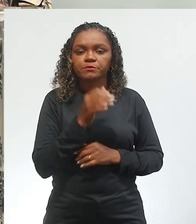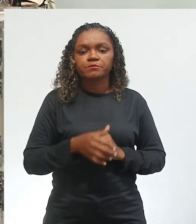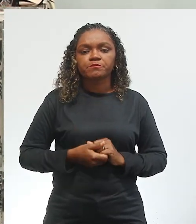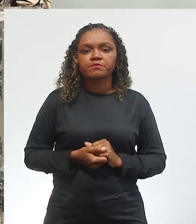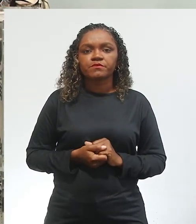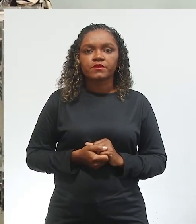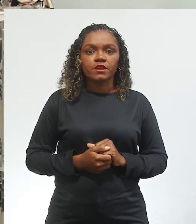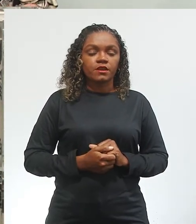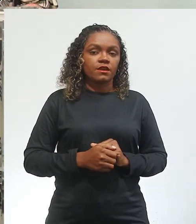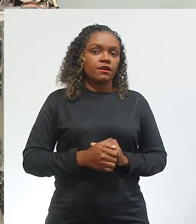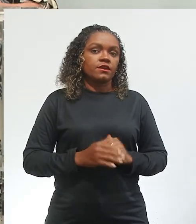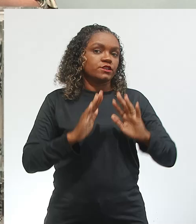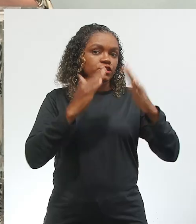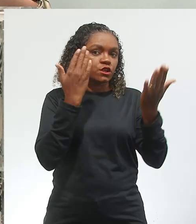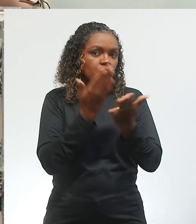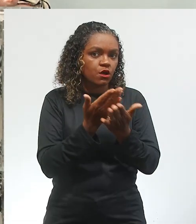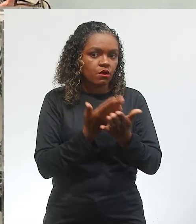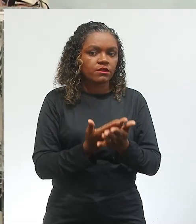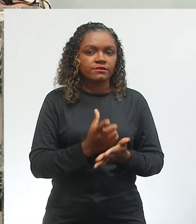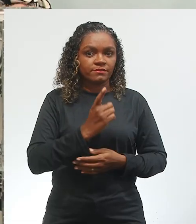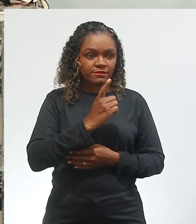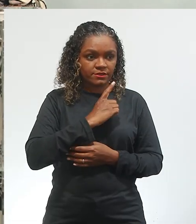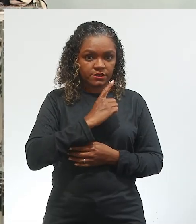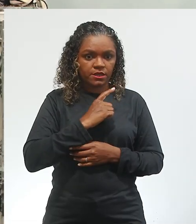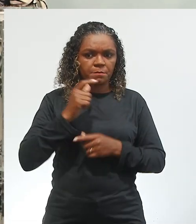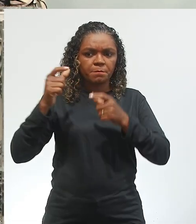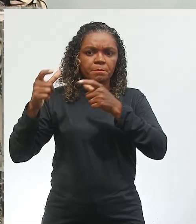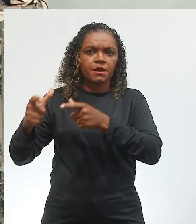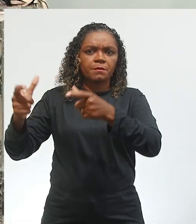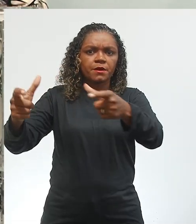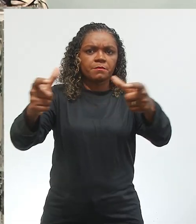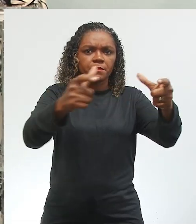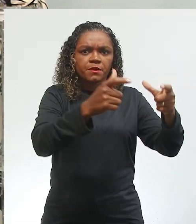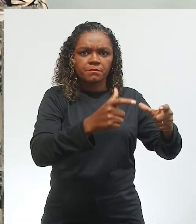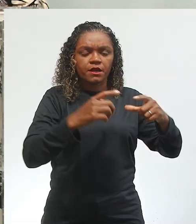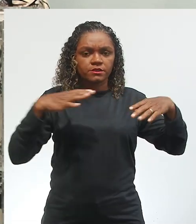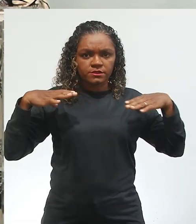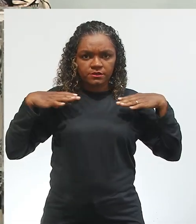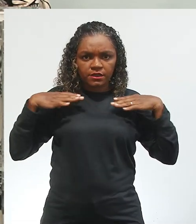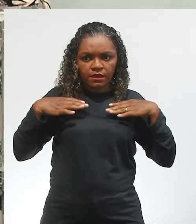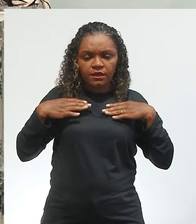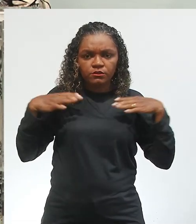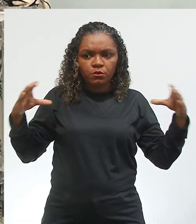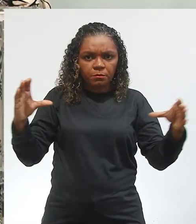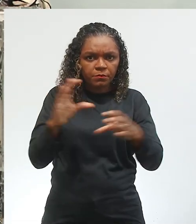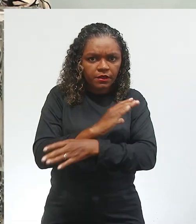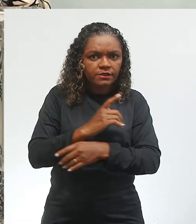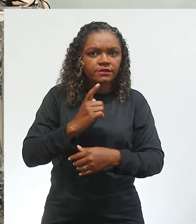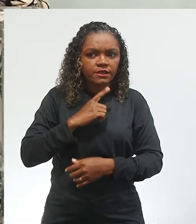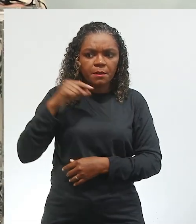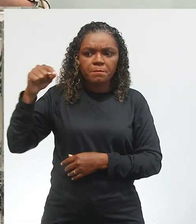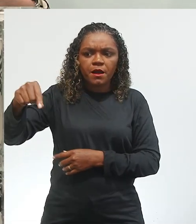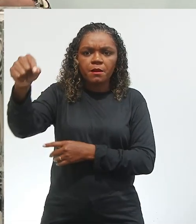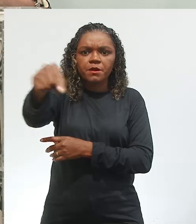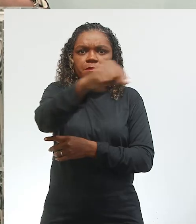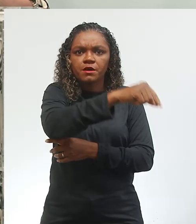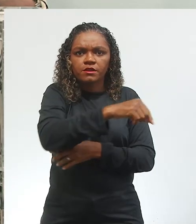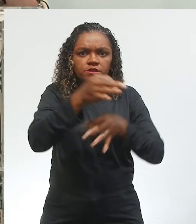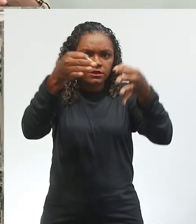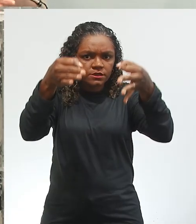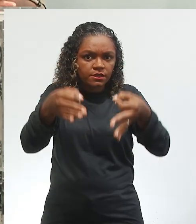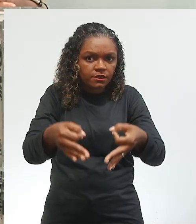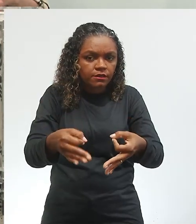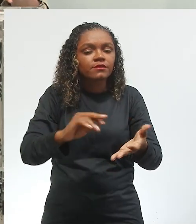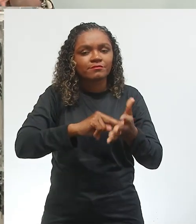exemplo, se a gente tem escolas distribuídas pela cidade, em todos os bairros,